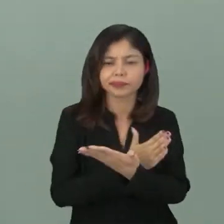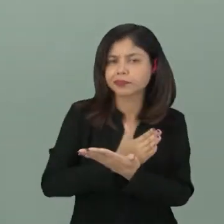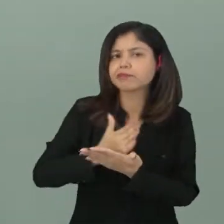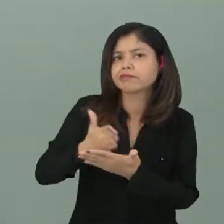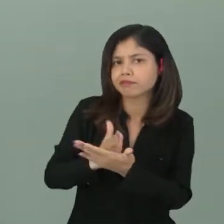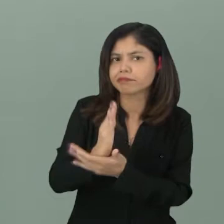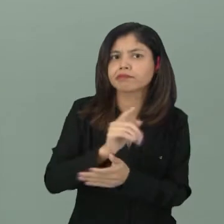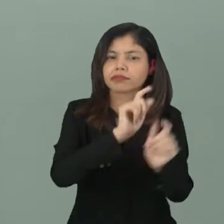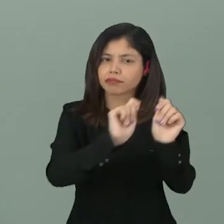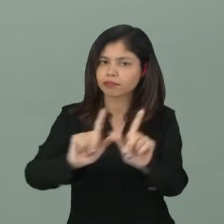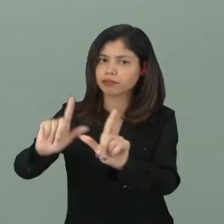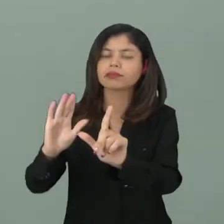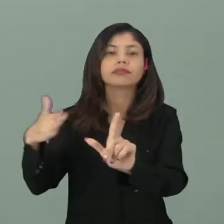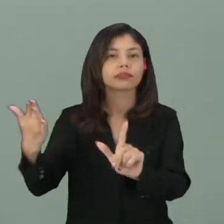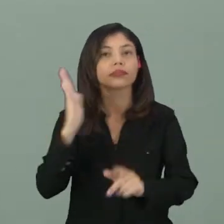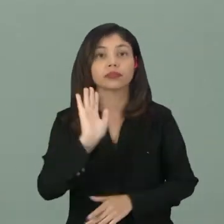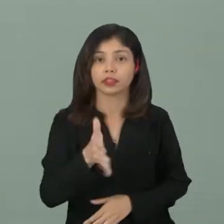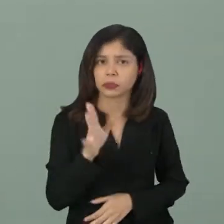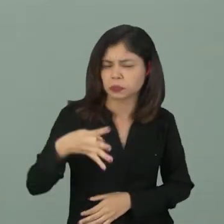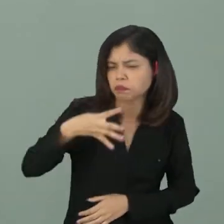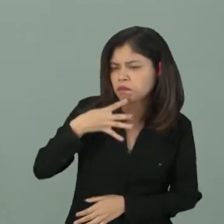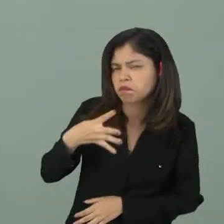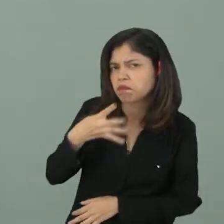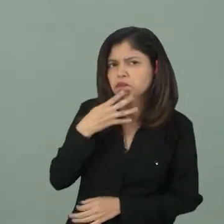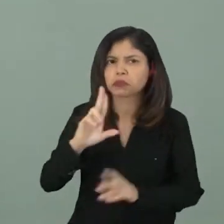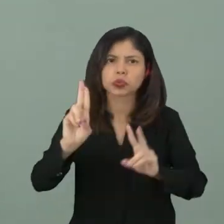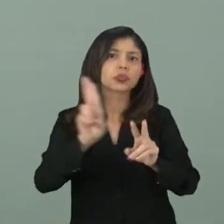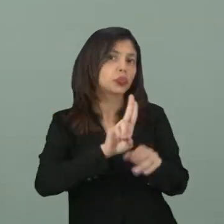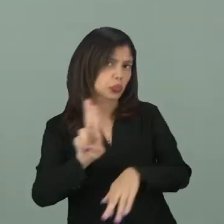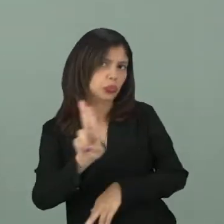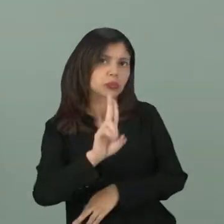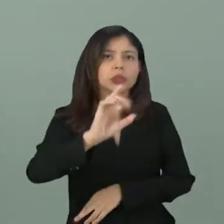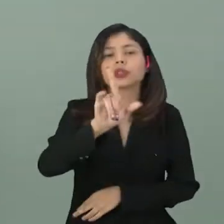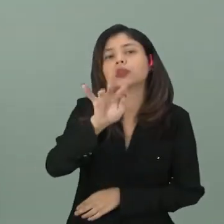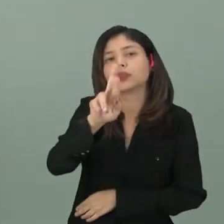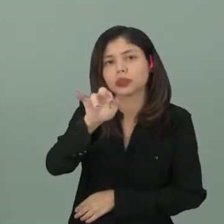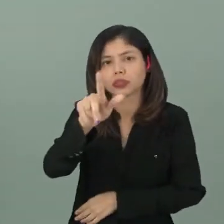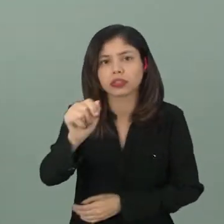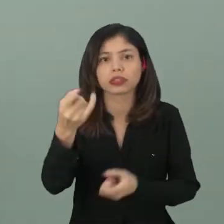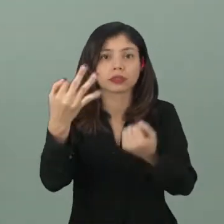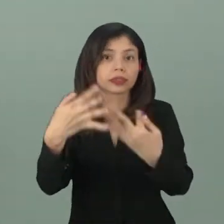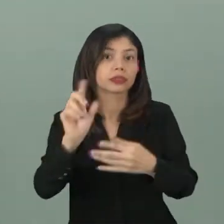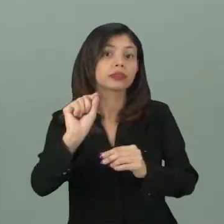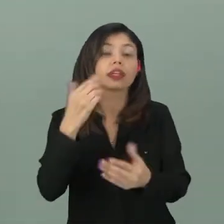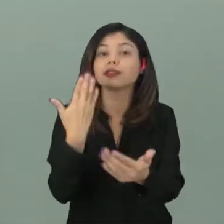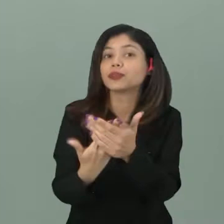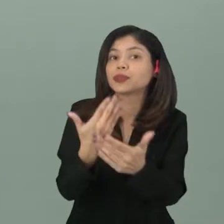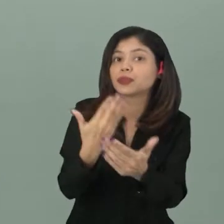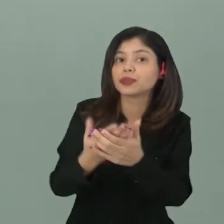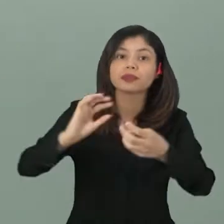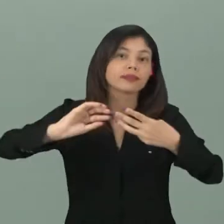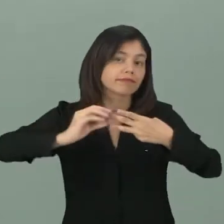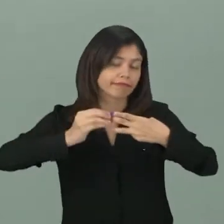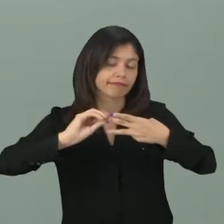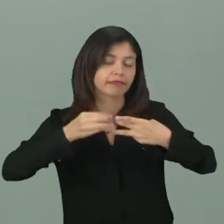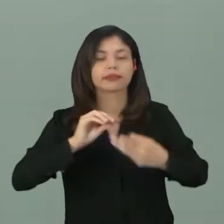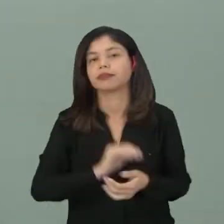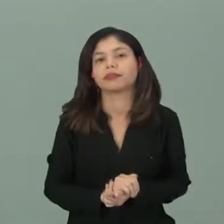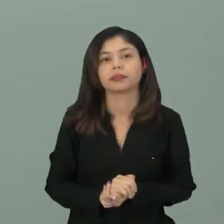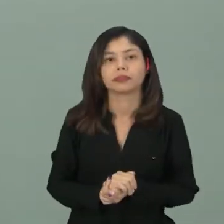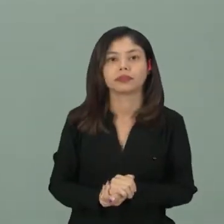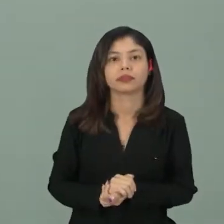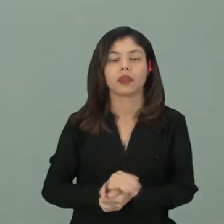relembrar, quando a gente fala esse nome tão estranho, citologia, nós estamos nos referindo ao estudo da célula. E ao falar